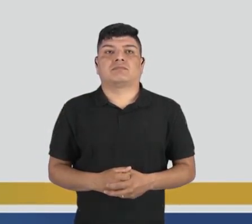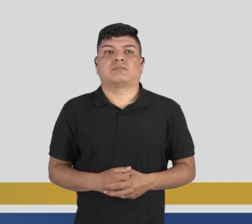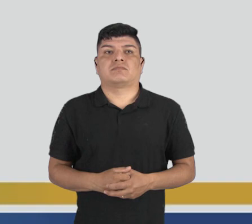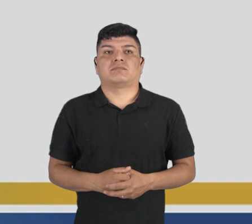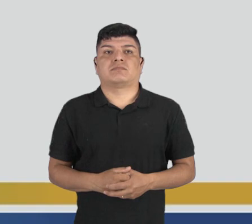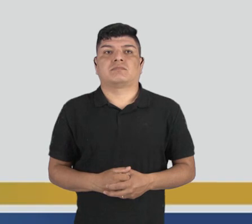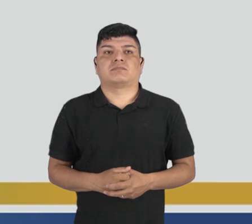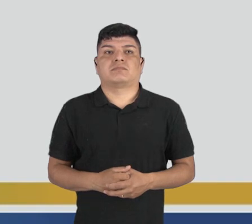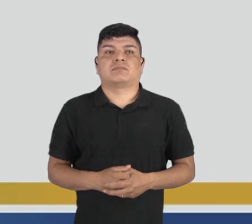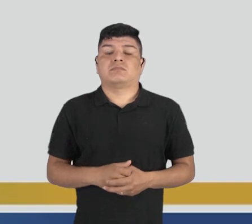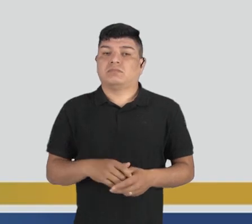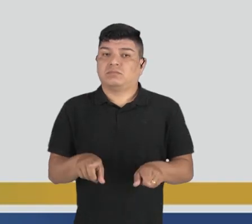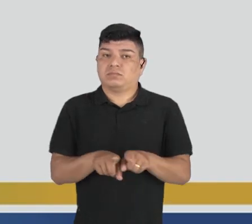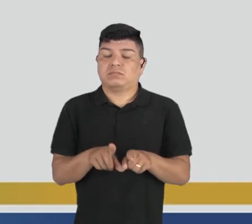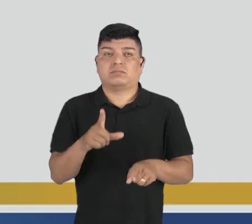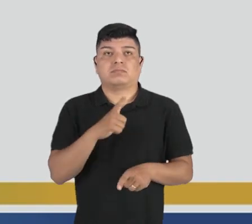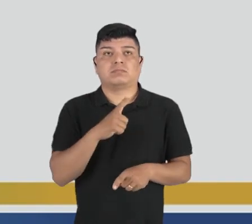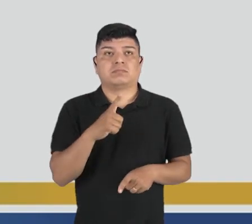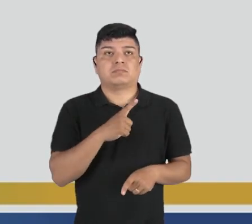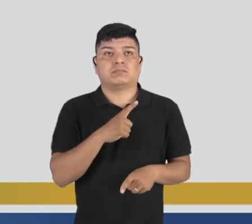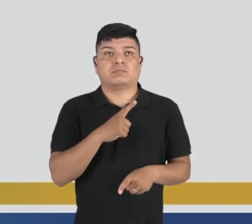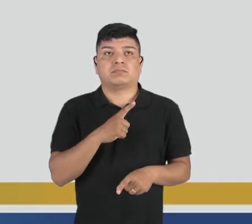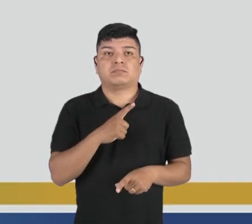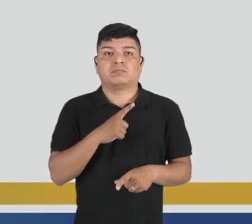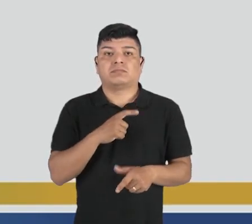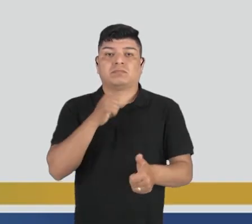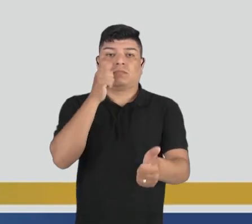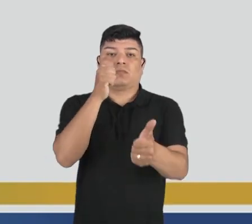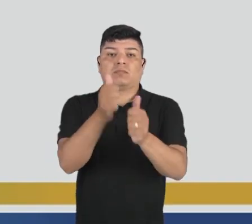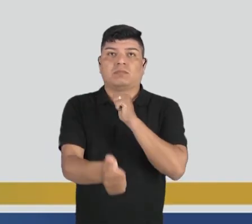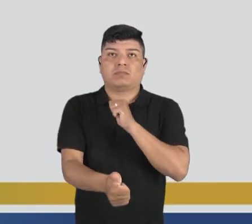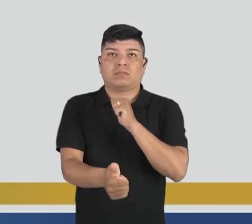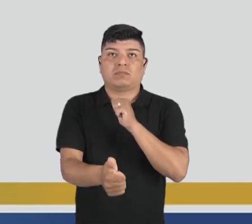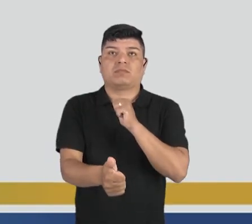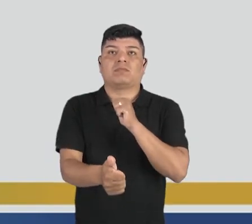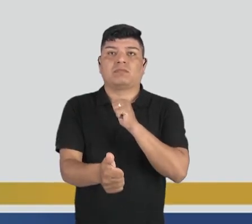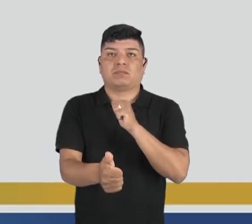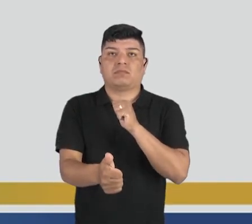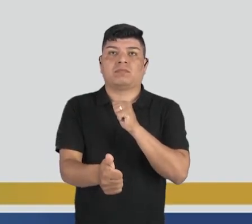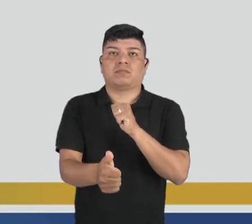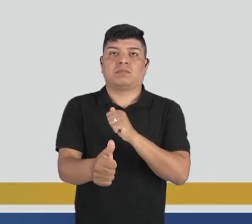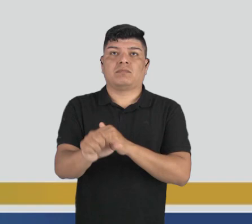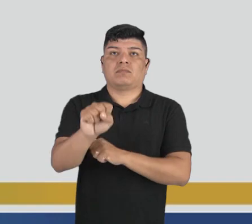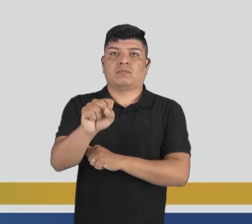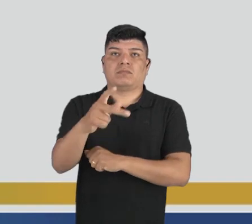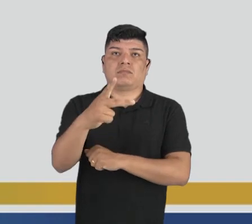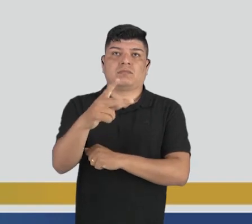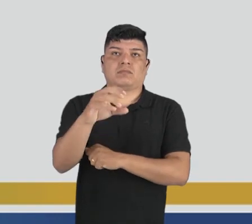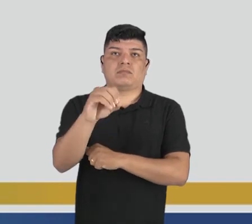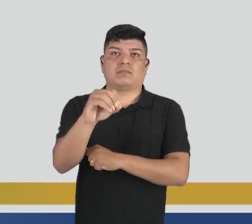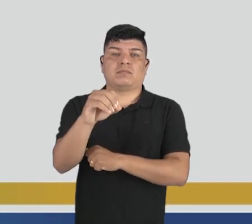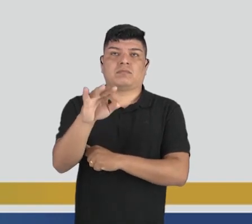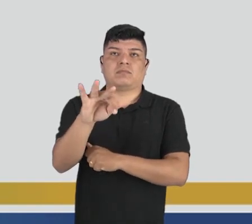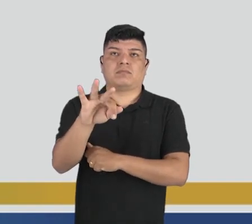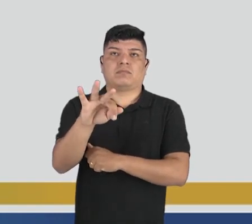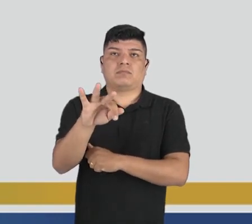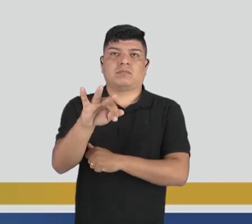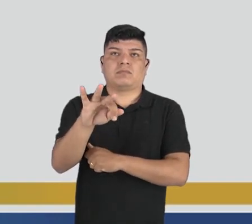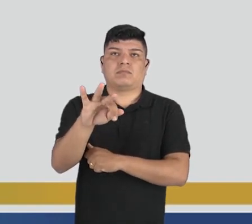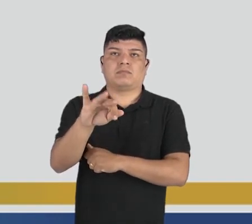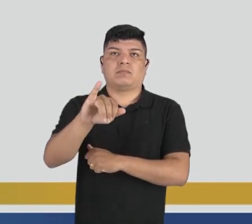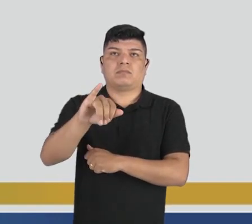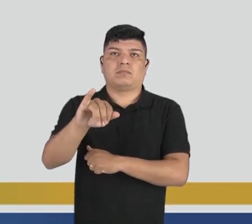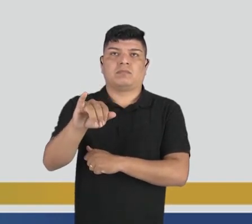Aí também temos, né, o Spotify, né? O Spotify é um aplicativo aí que utiliza das